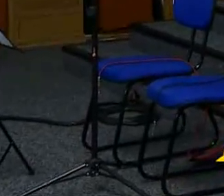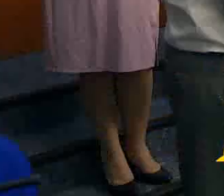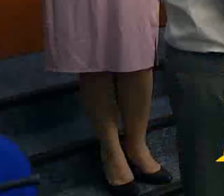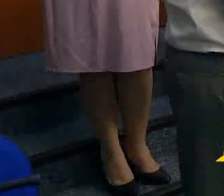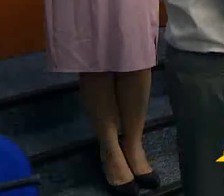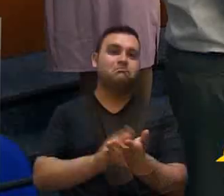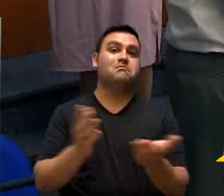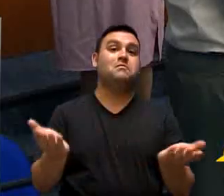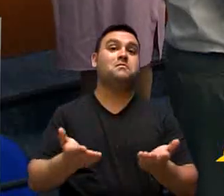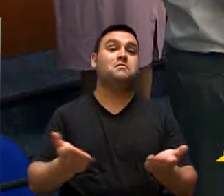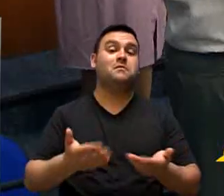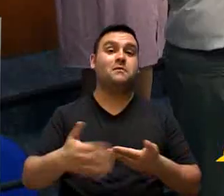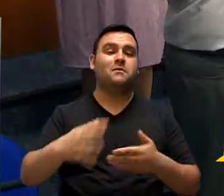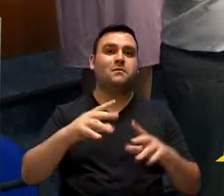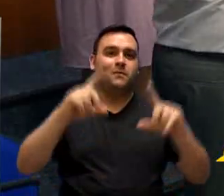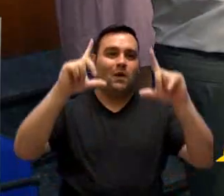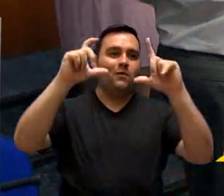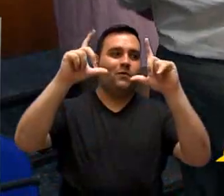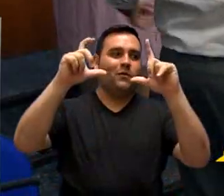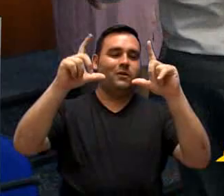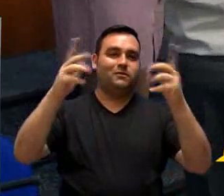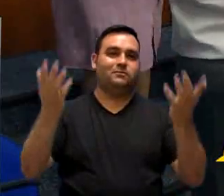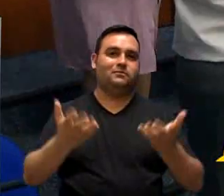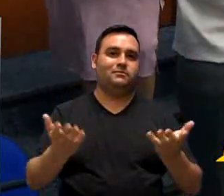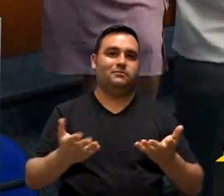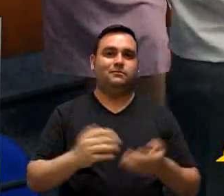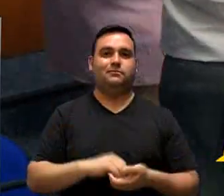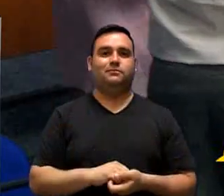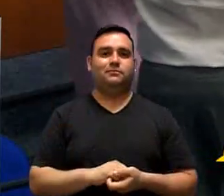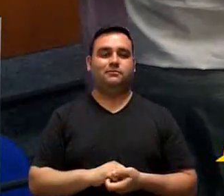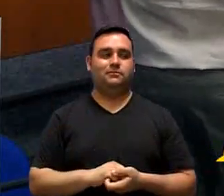Parabéns, vamos então para um registro fotográfico